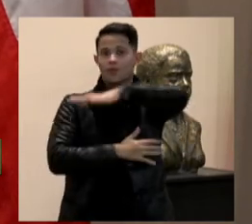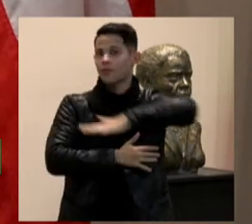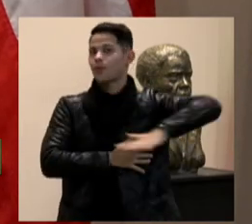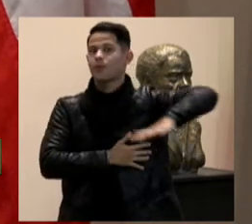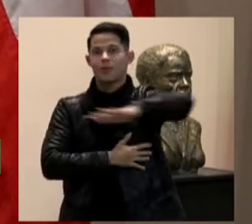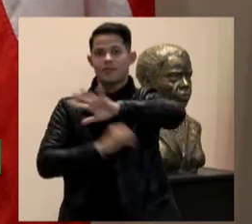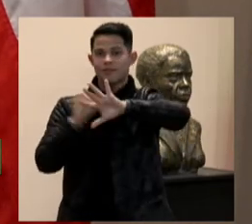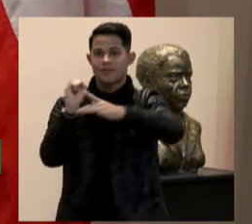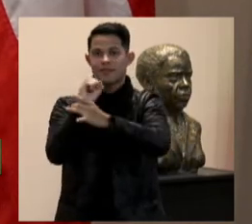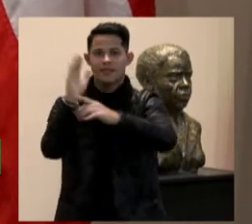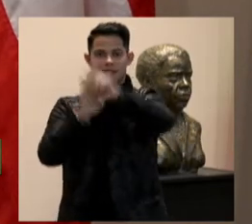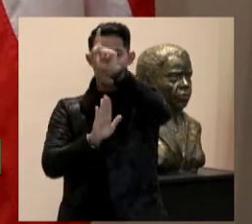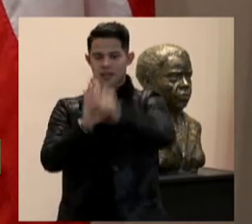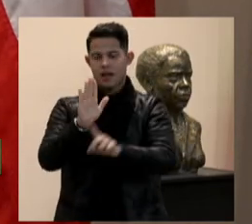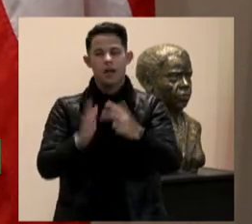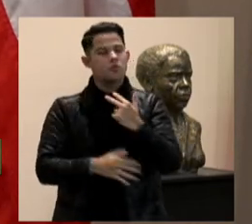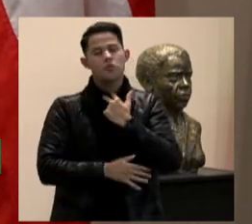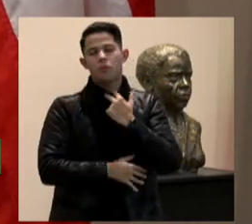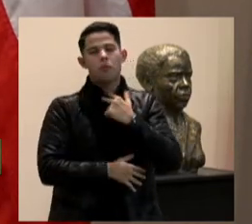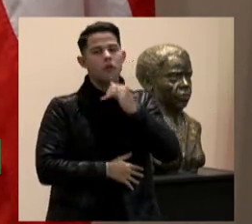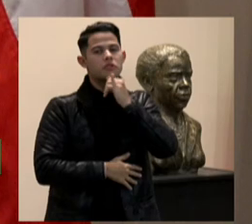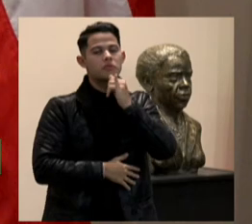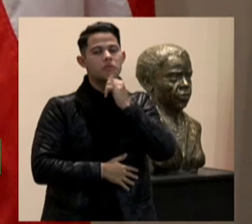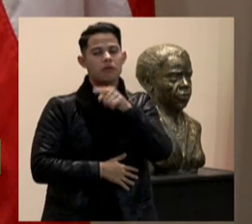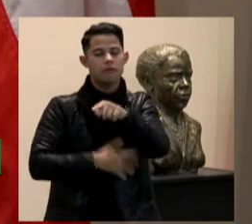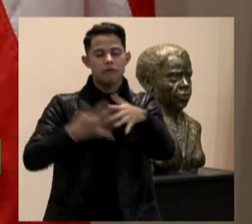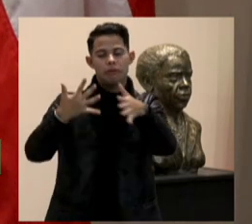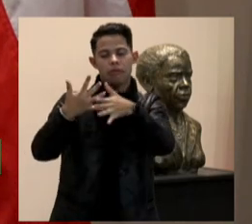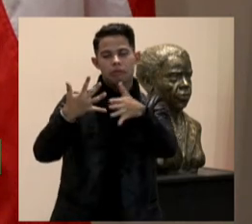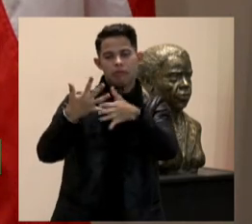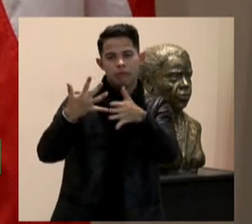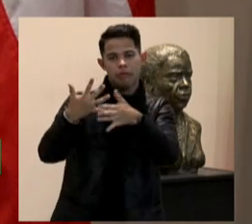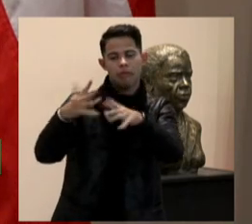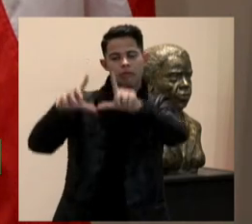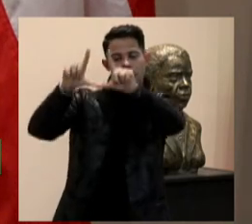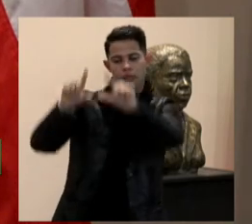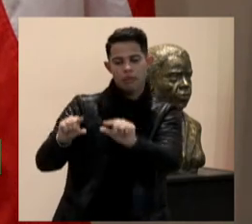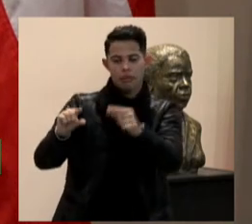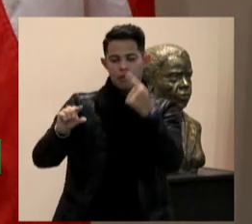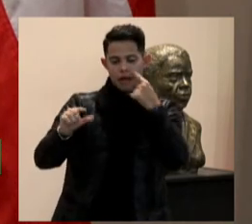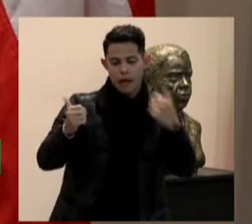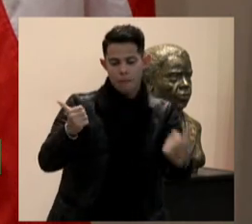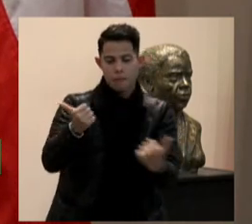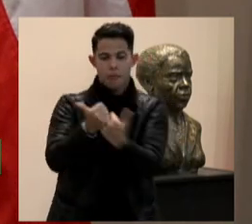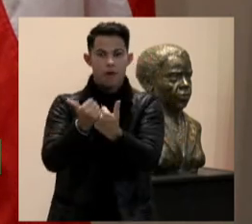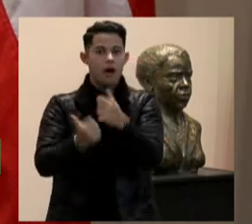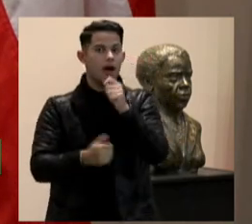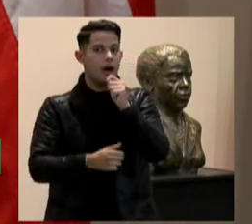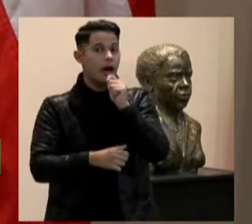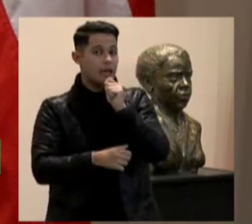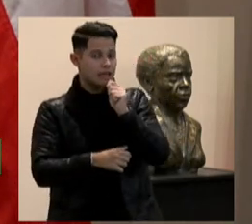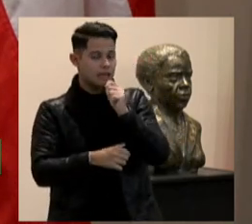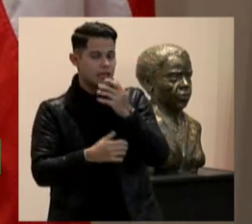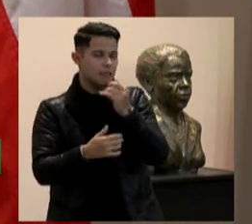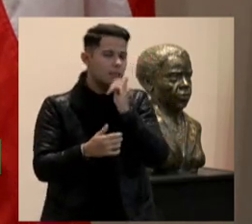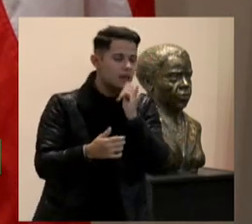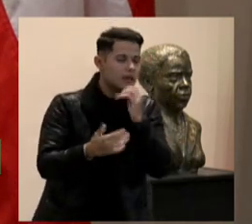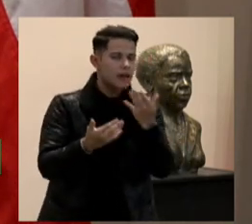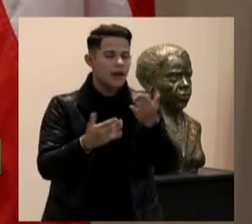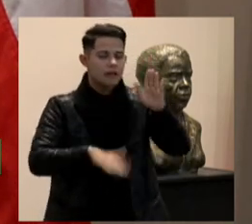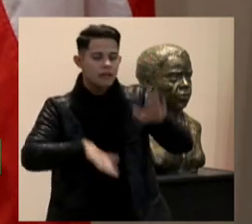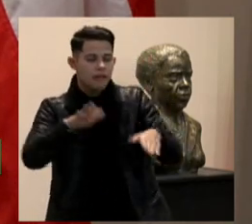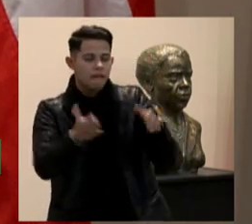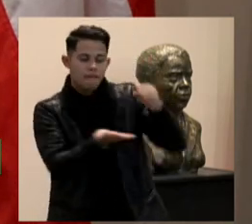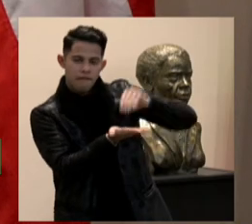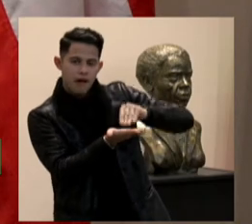isso não pode se reduzir a serviço, apoio, ainda que sem serviço e sem apoio